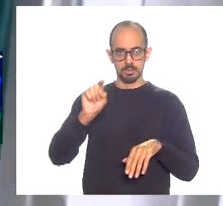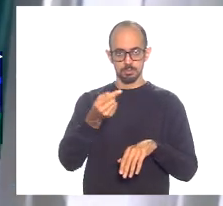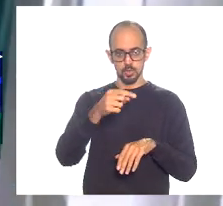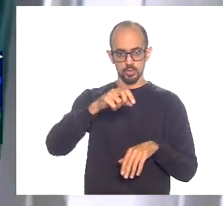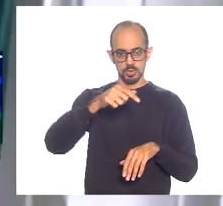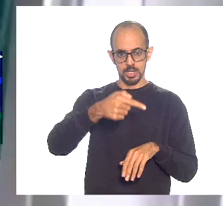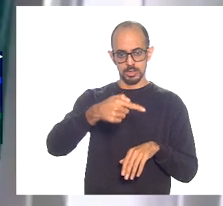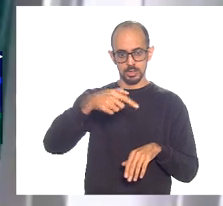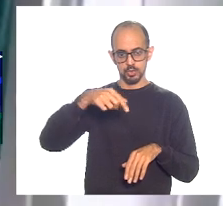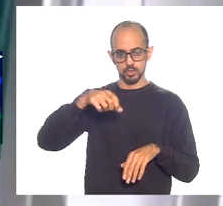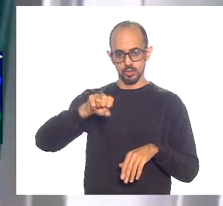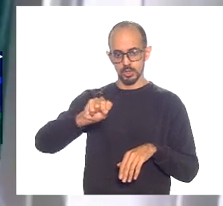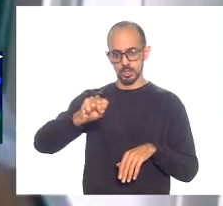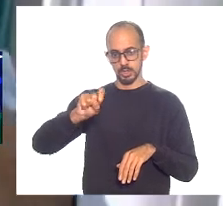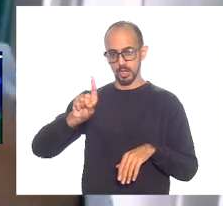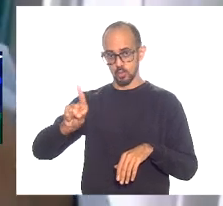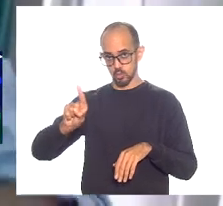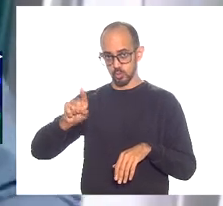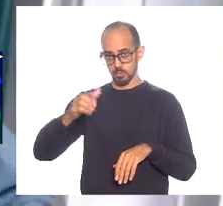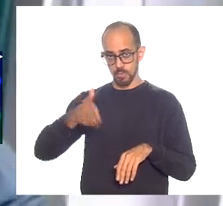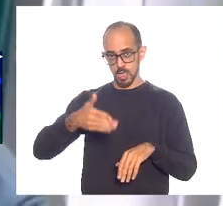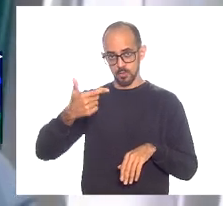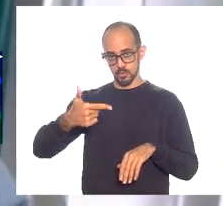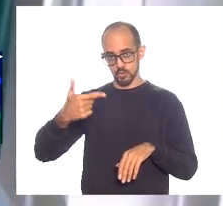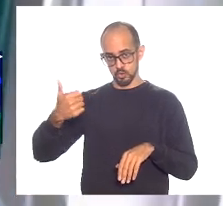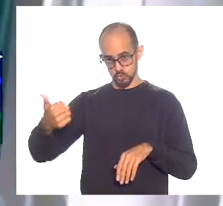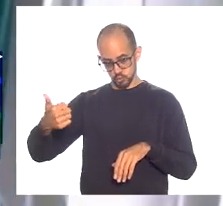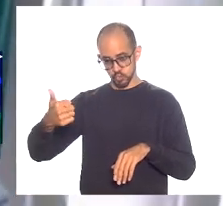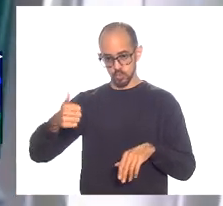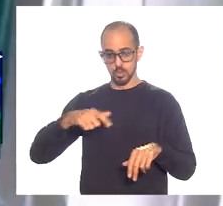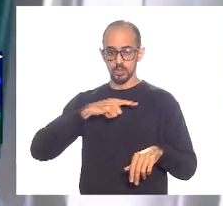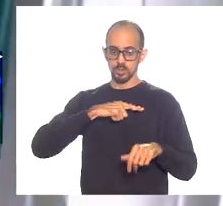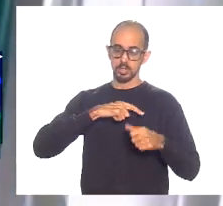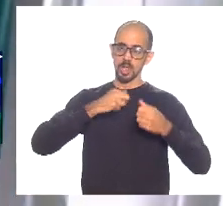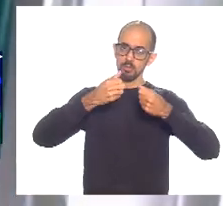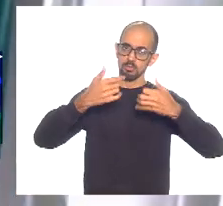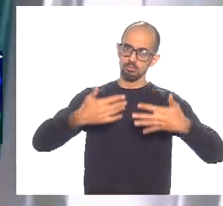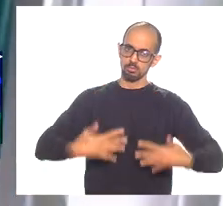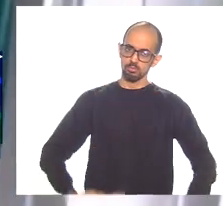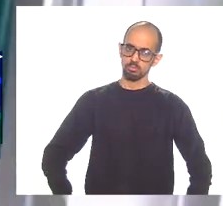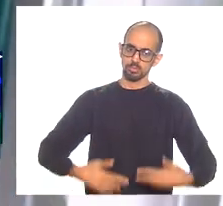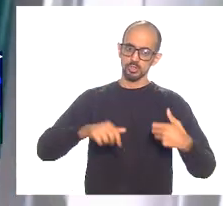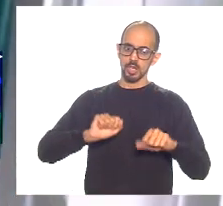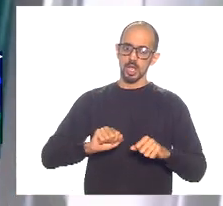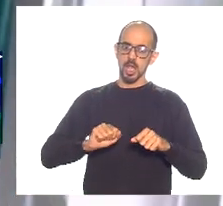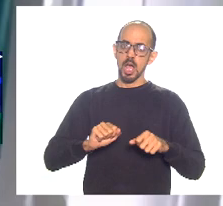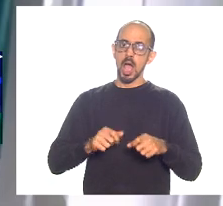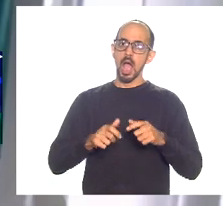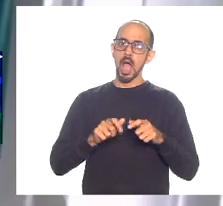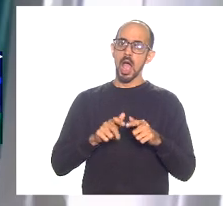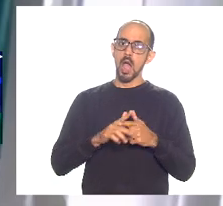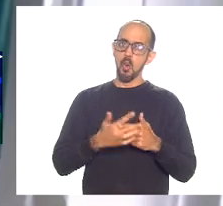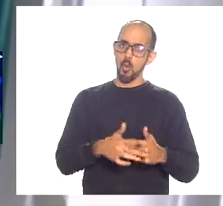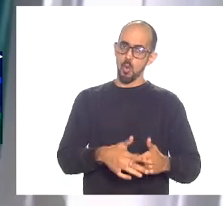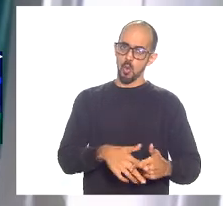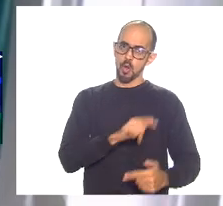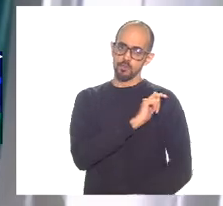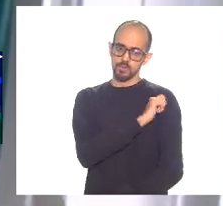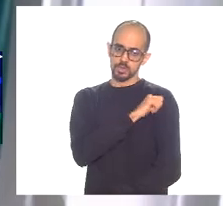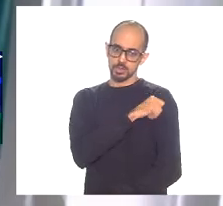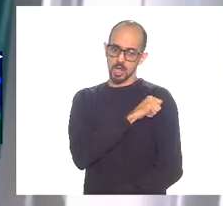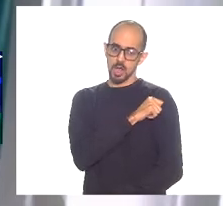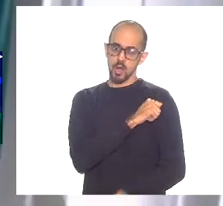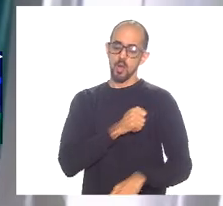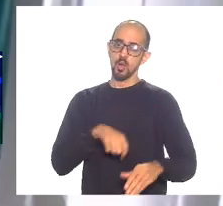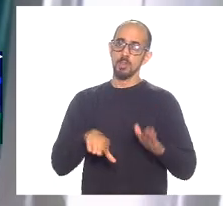10.681 de 2021 de regulamenta detalha o regime de recuperação fiscal já modificado pela lei complementar